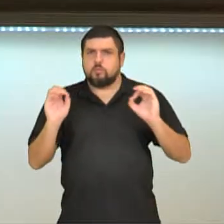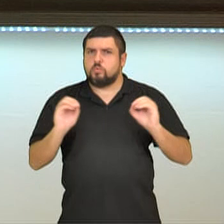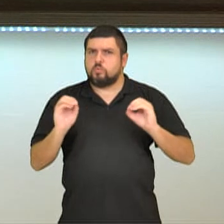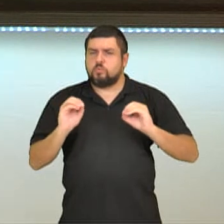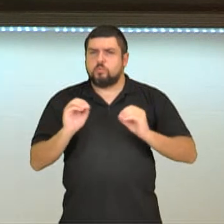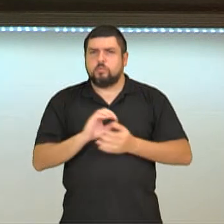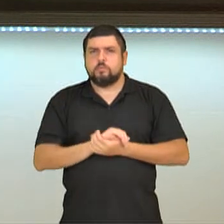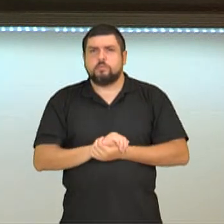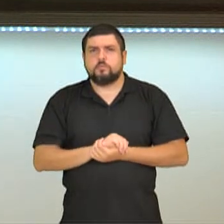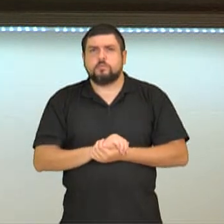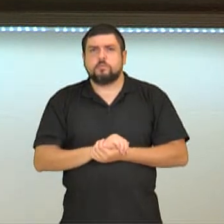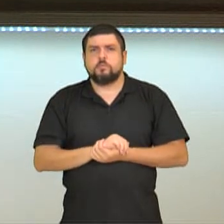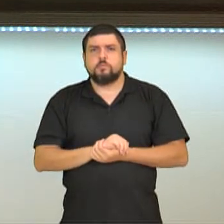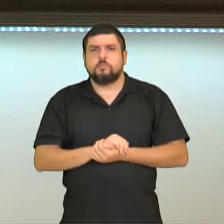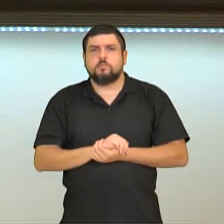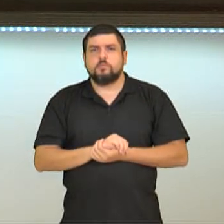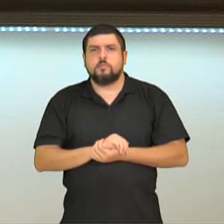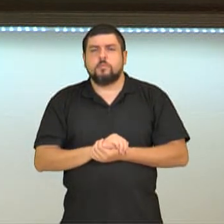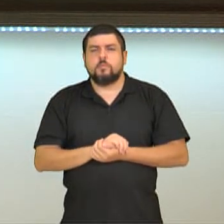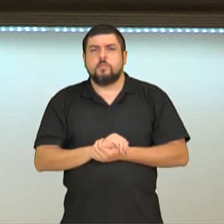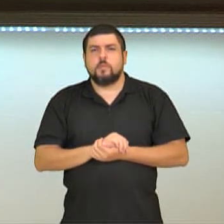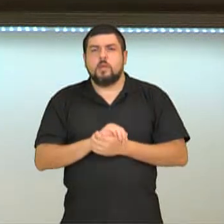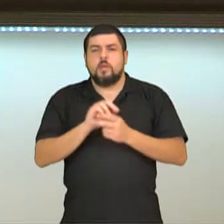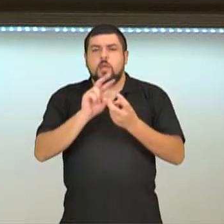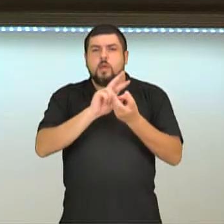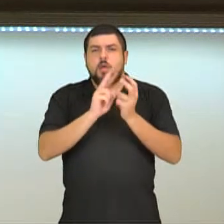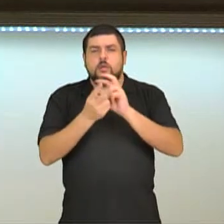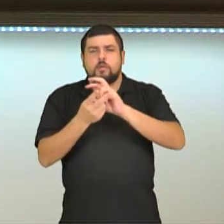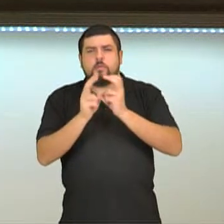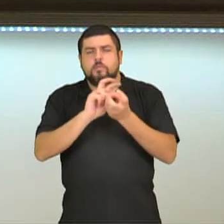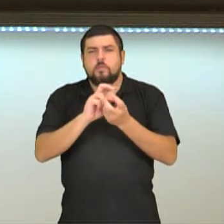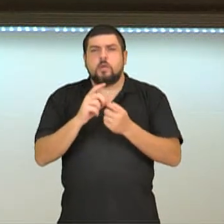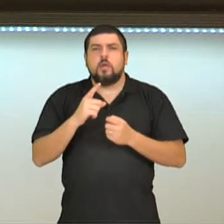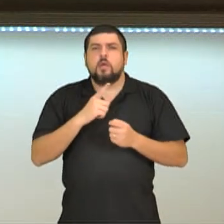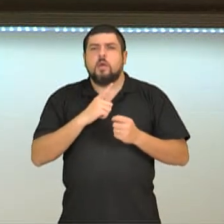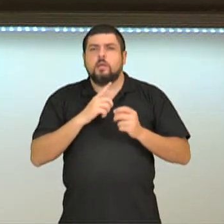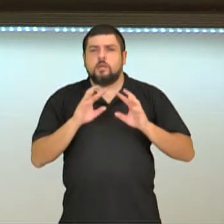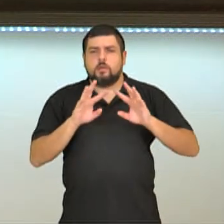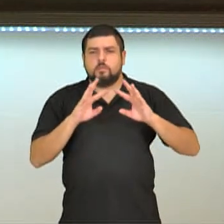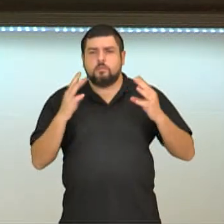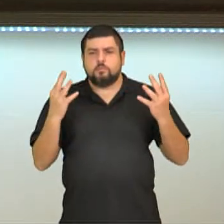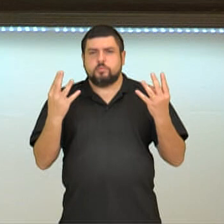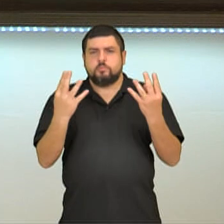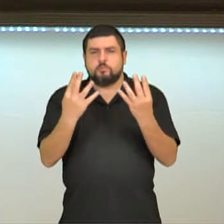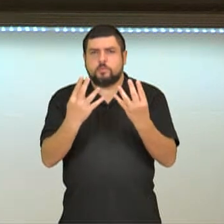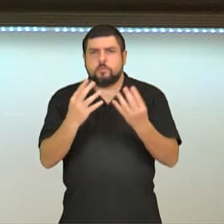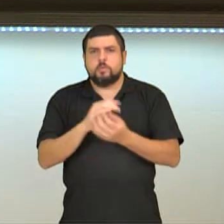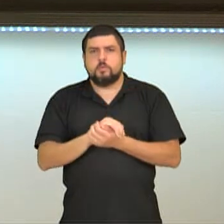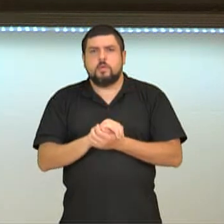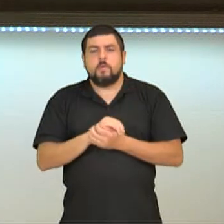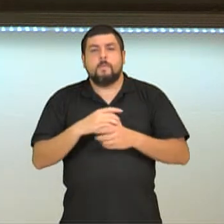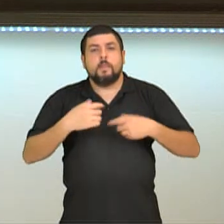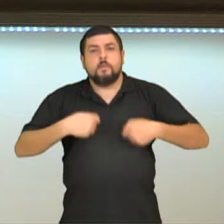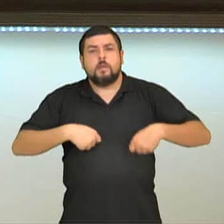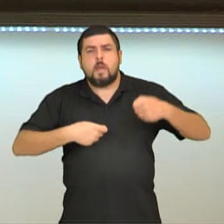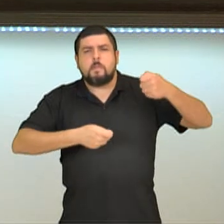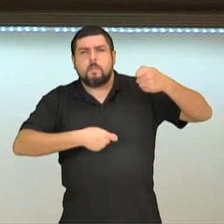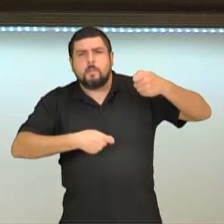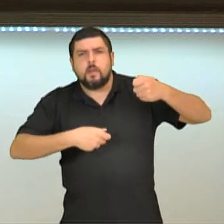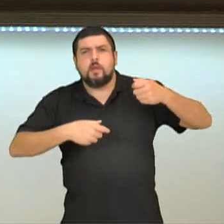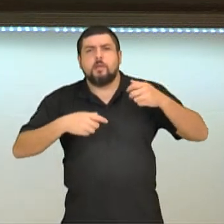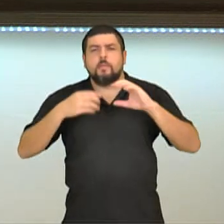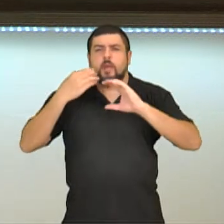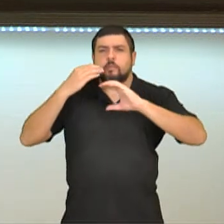na capoeira a gente tem as rodas, né? As rodas elas são feitas revezamentos, tem que cantar, tocar ou jogar, e